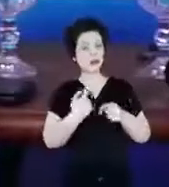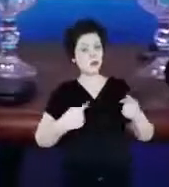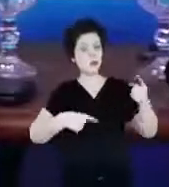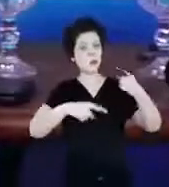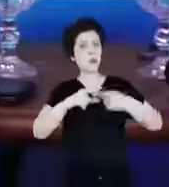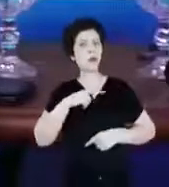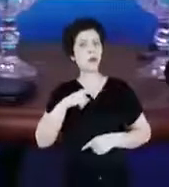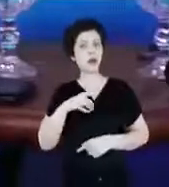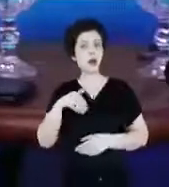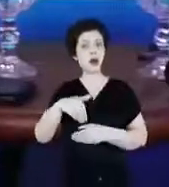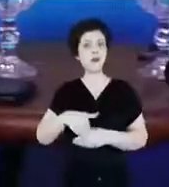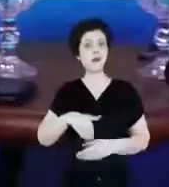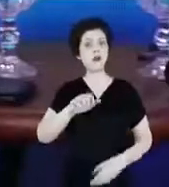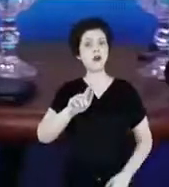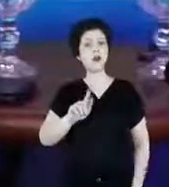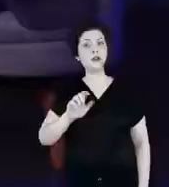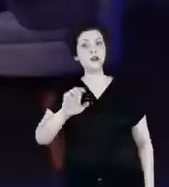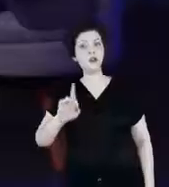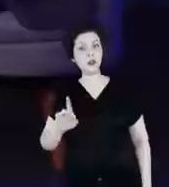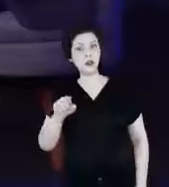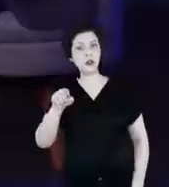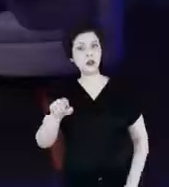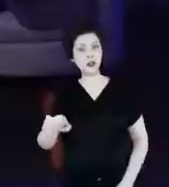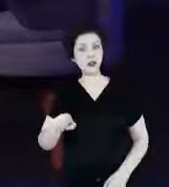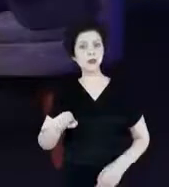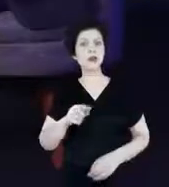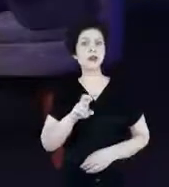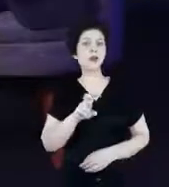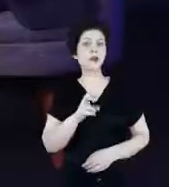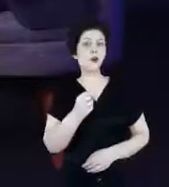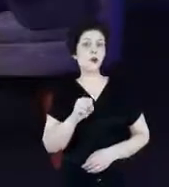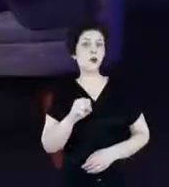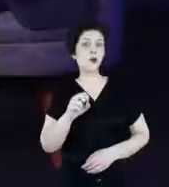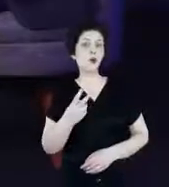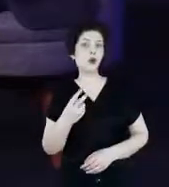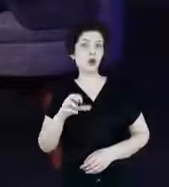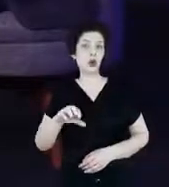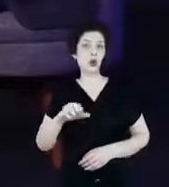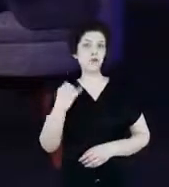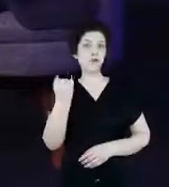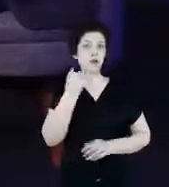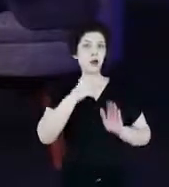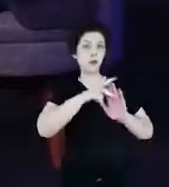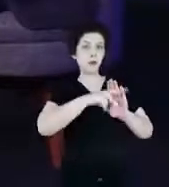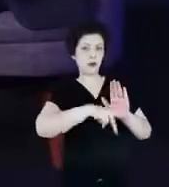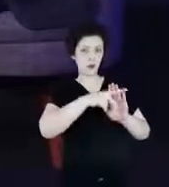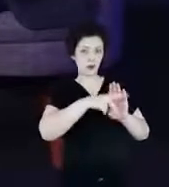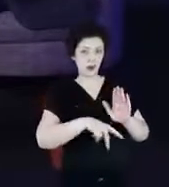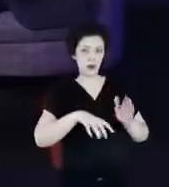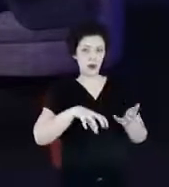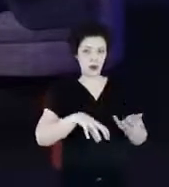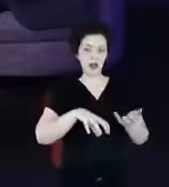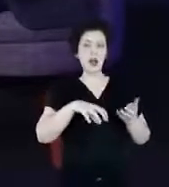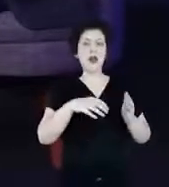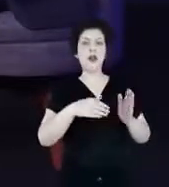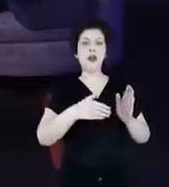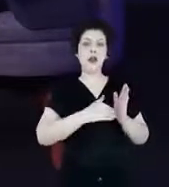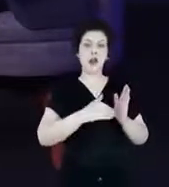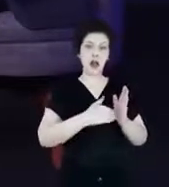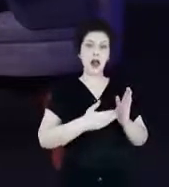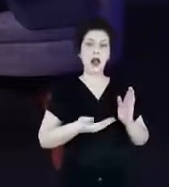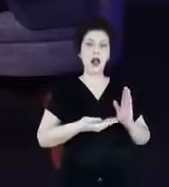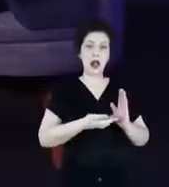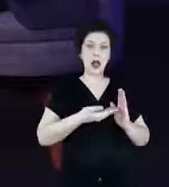votação da AGD, né, do 5829, foi um projeto importante que nós já votamos na Câmara e estamos agora pressionando o Senado também